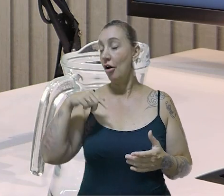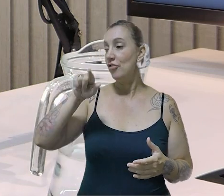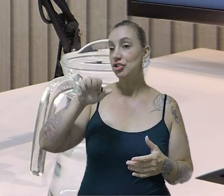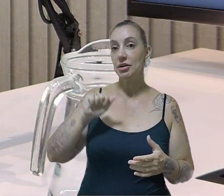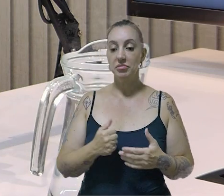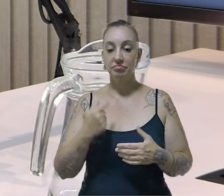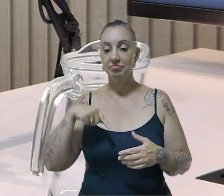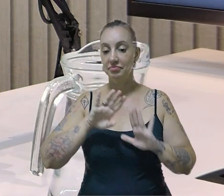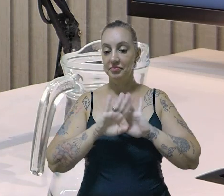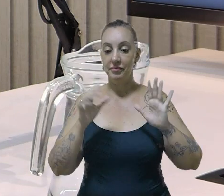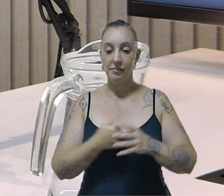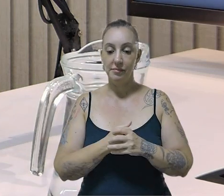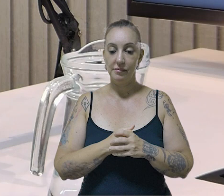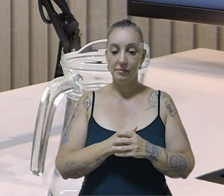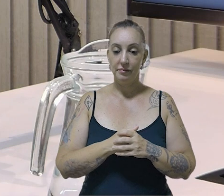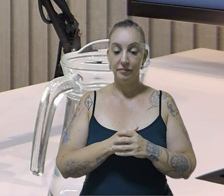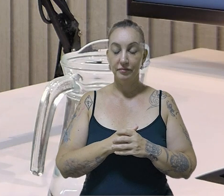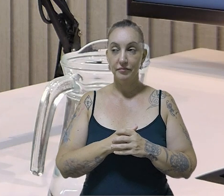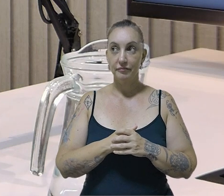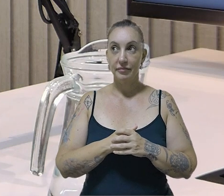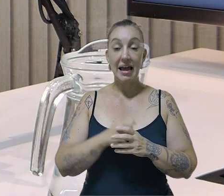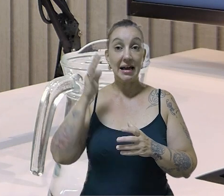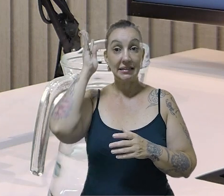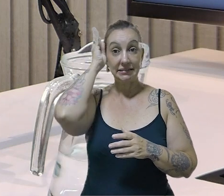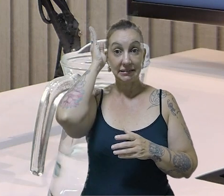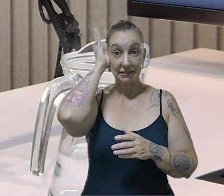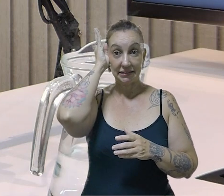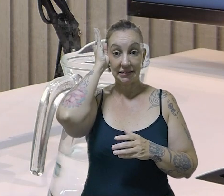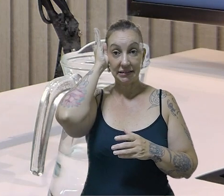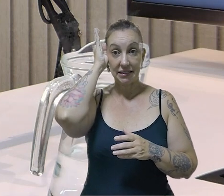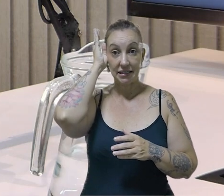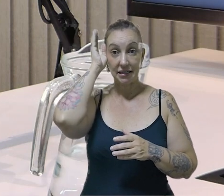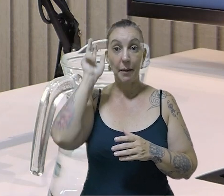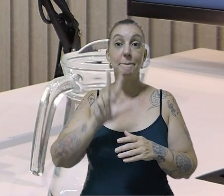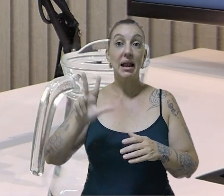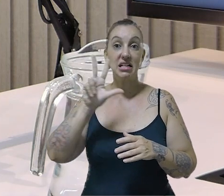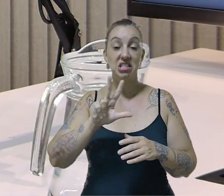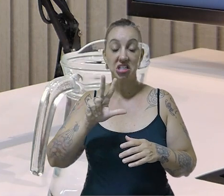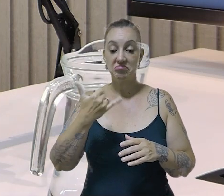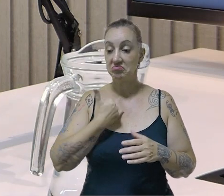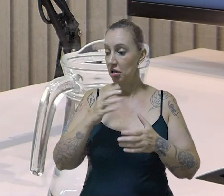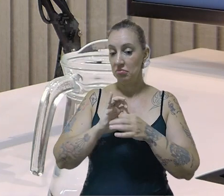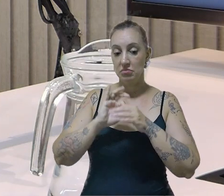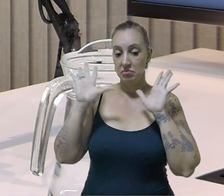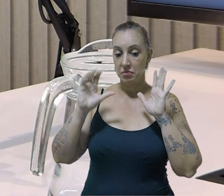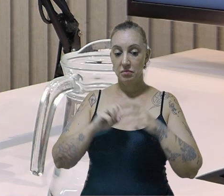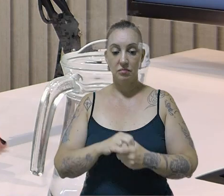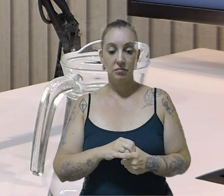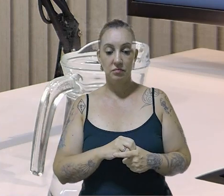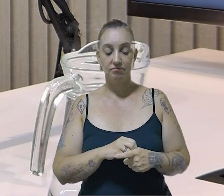vou chamar E aí foi uhum foi no SESC Belenzinho e ele também não me me falou nada assim ele falou ah fica à vontade